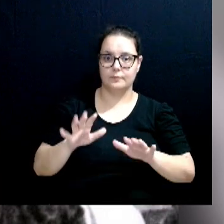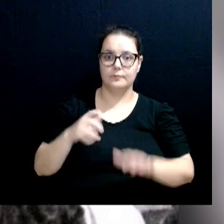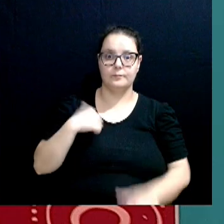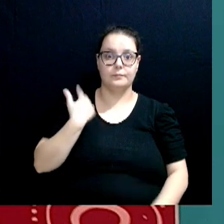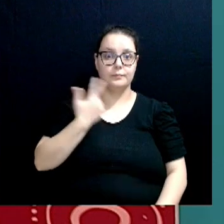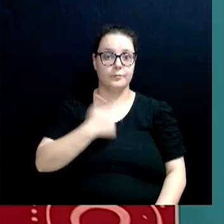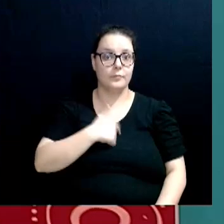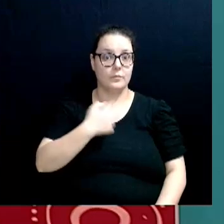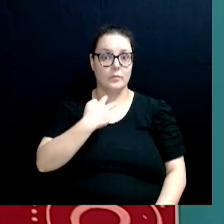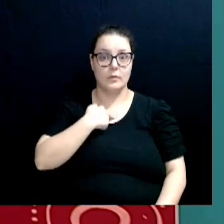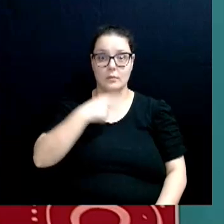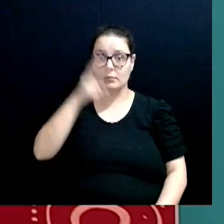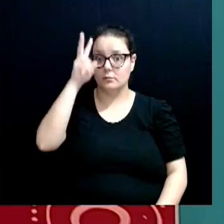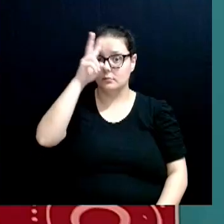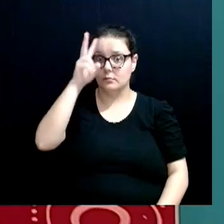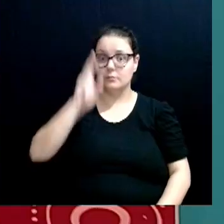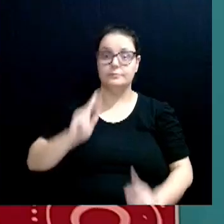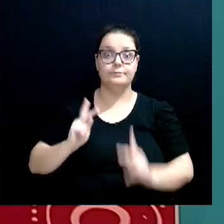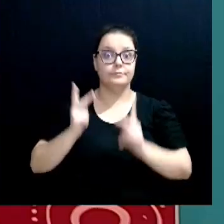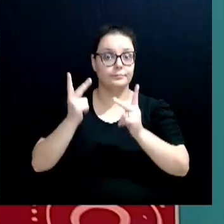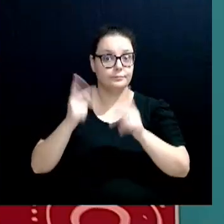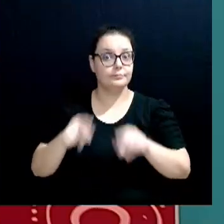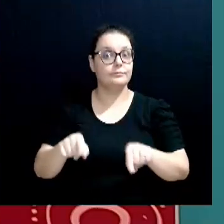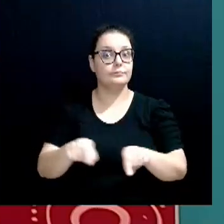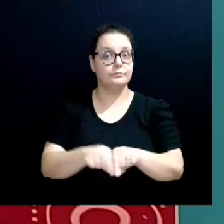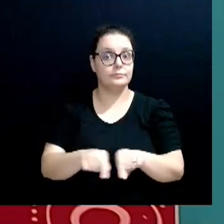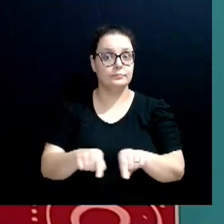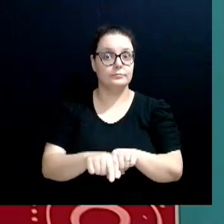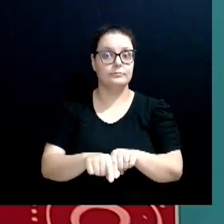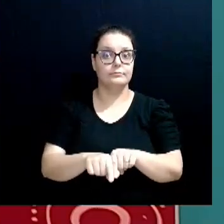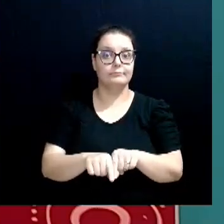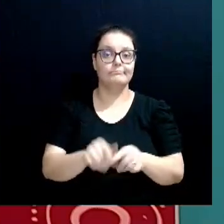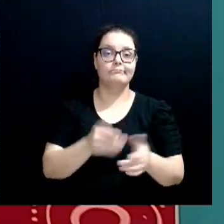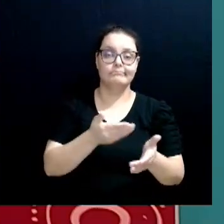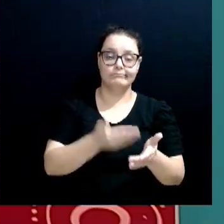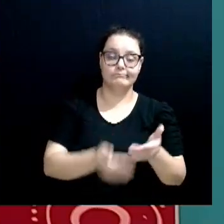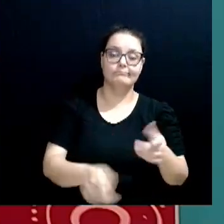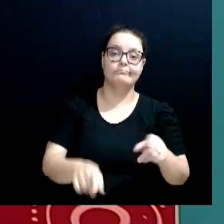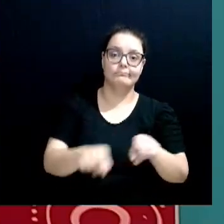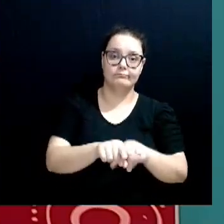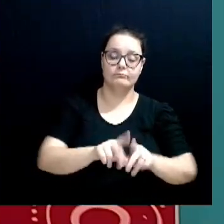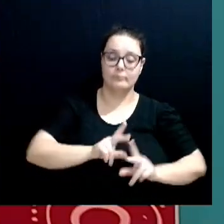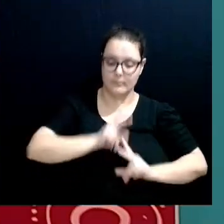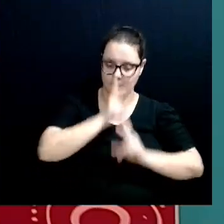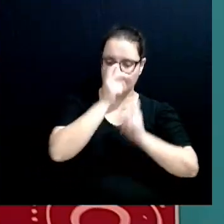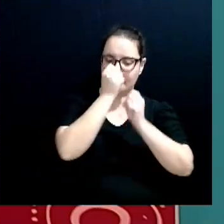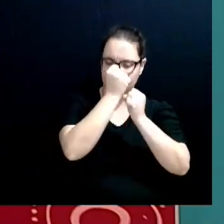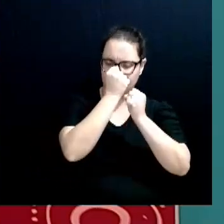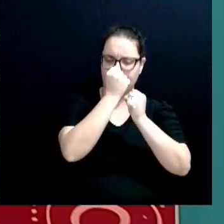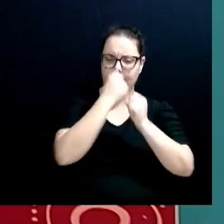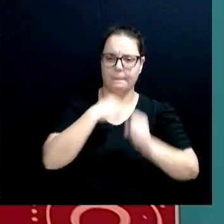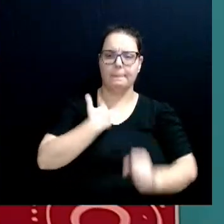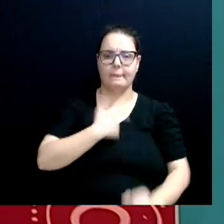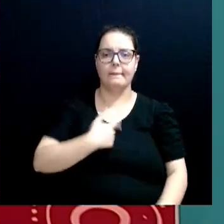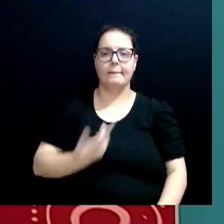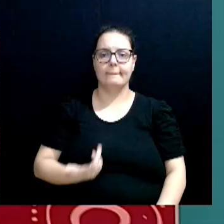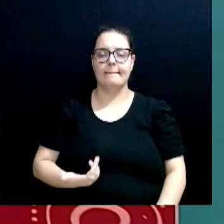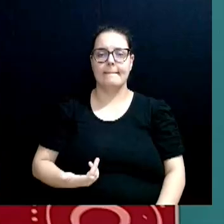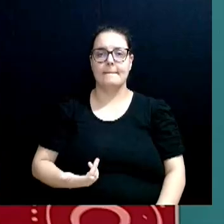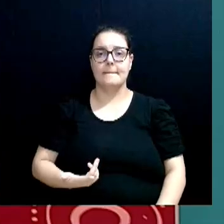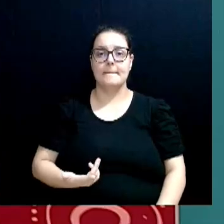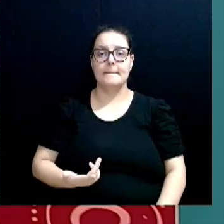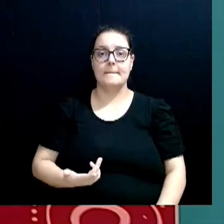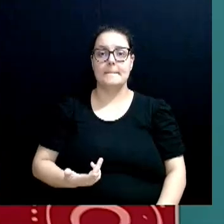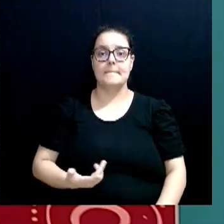das vitórias, as derrotas que nos fortaleceram, que as derrotas, elas nos